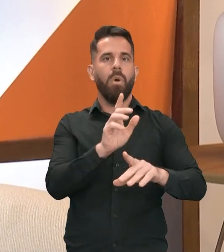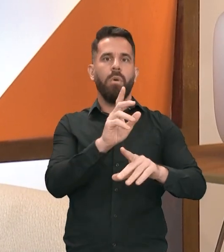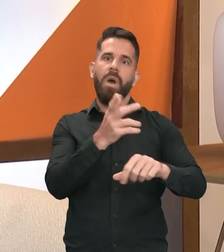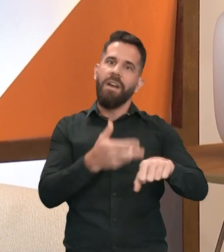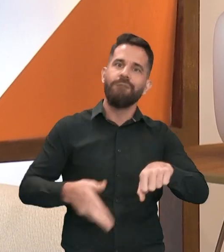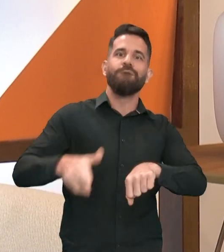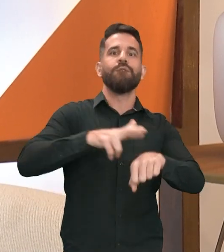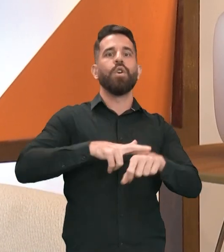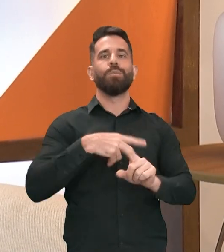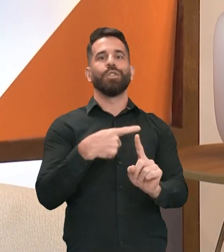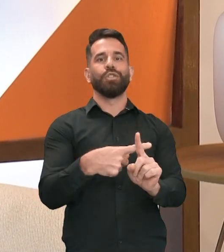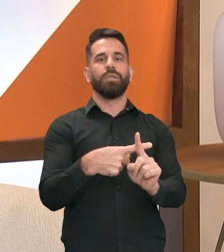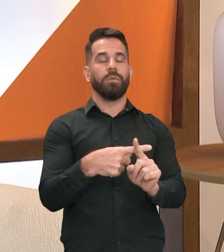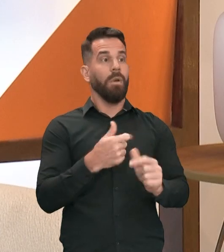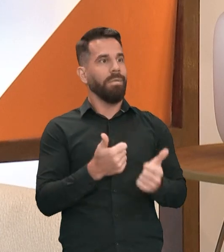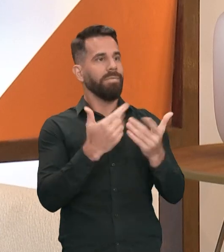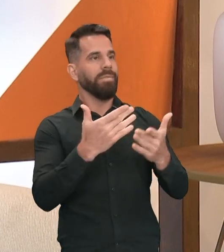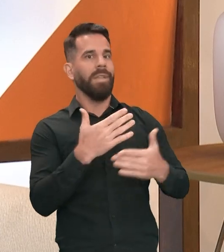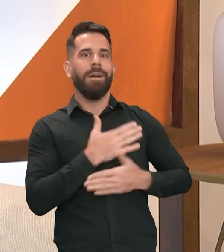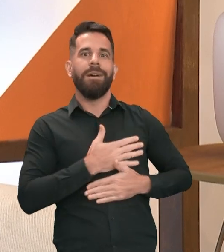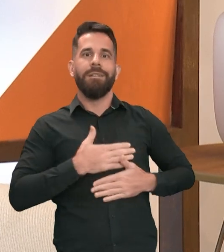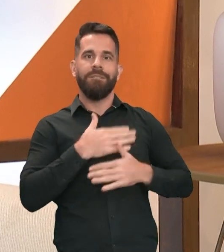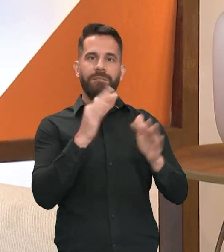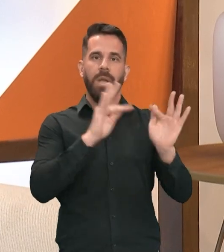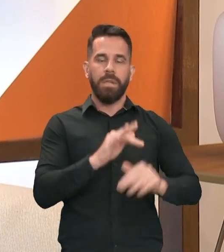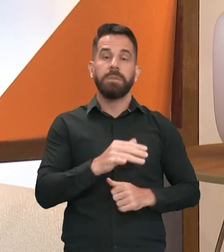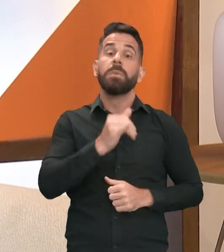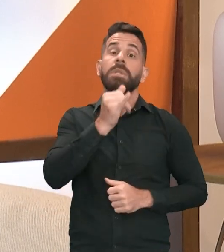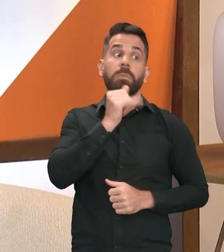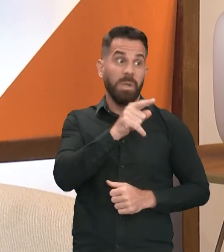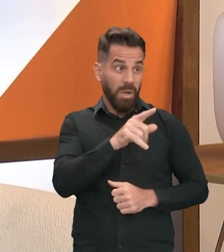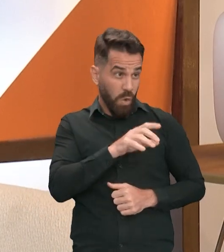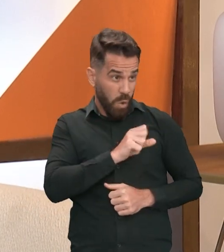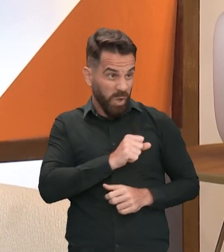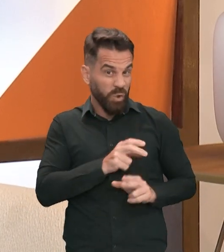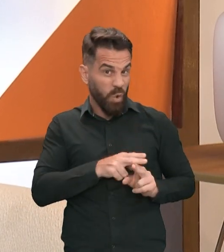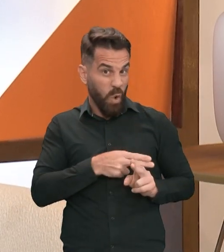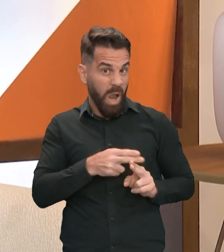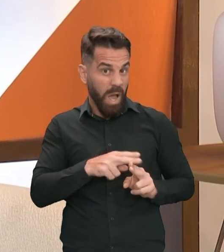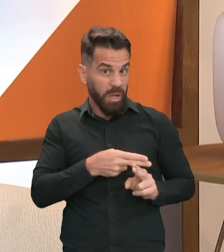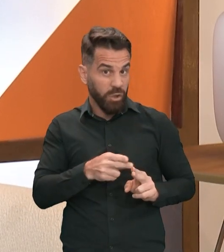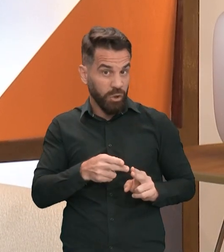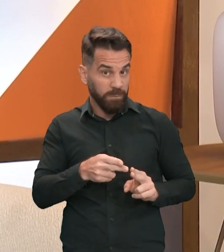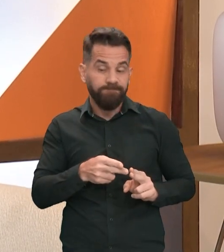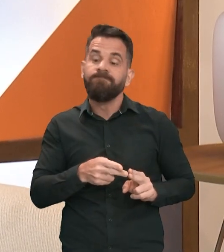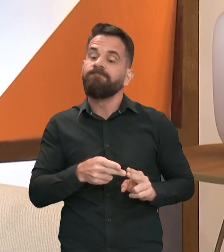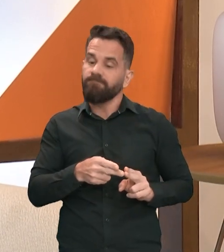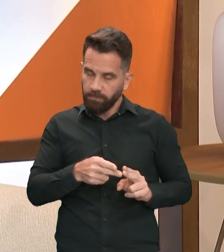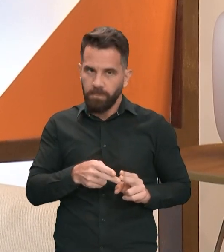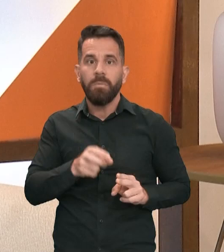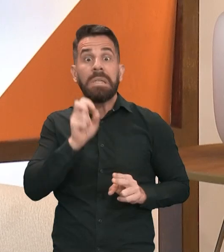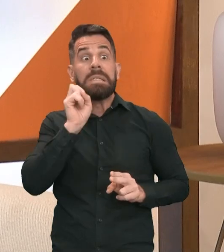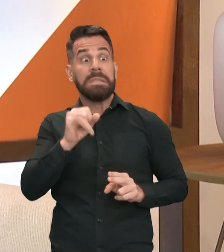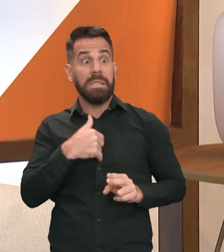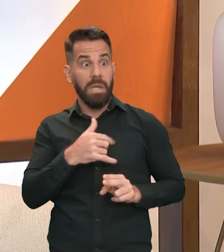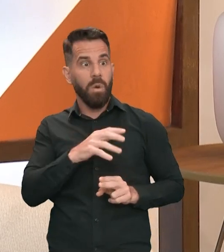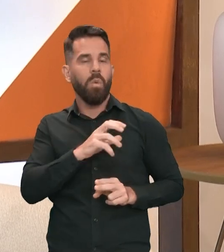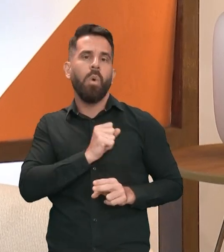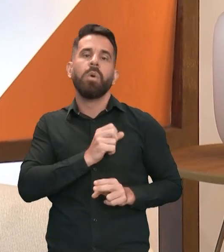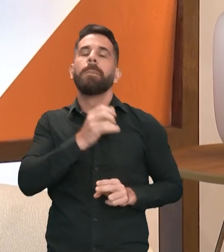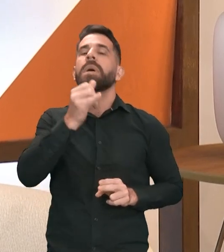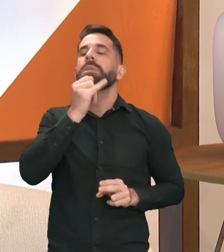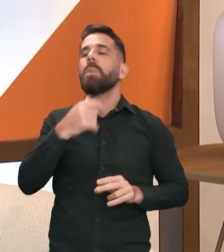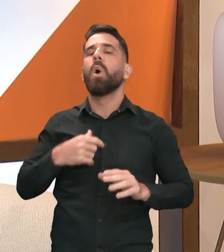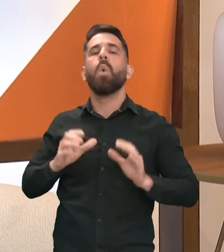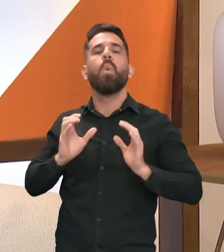feito, basicamente. Então, por exemplo, se eu gosto muito de chocolate, a partir do momento que eu faço um comportamento